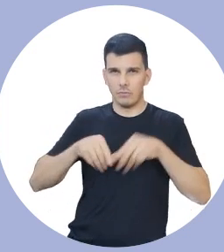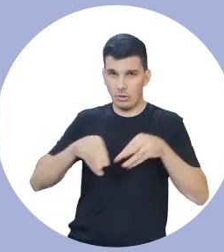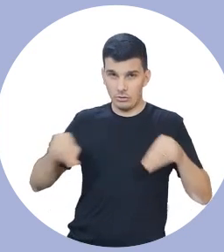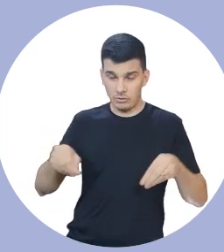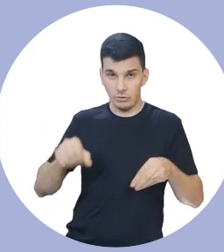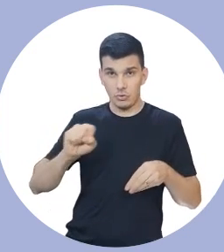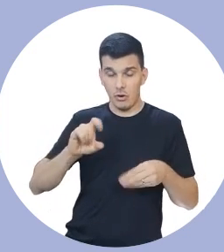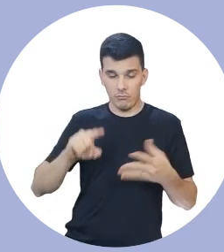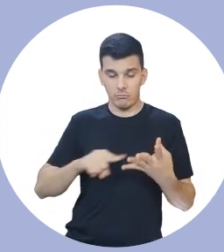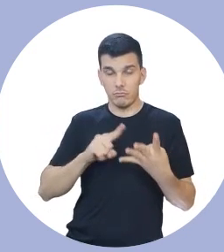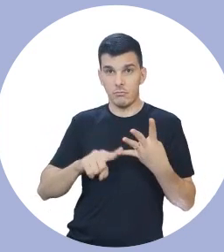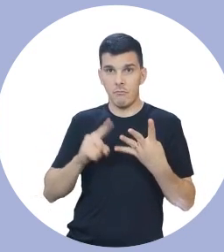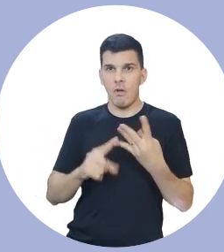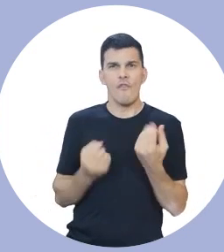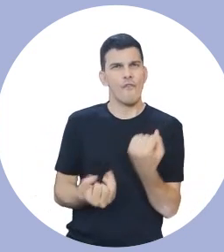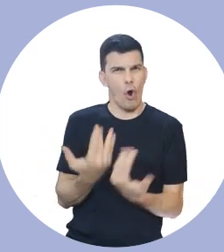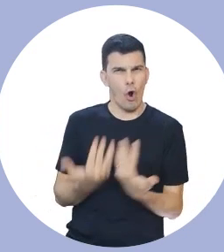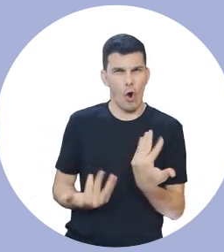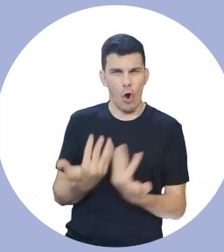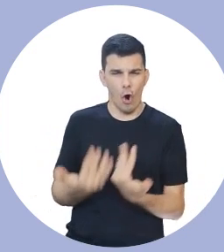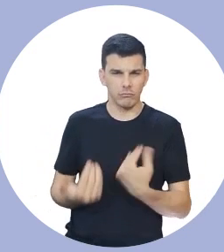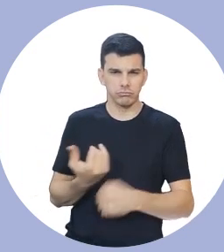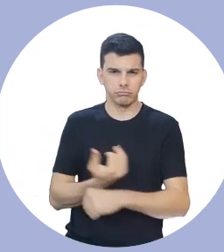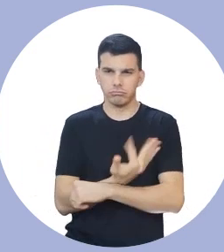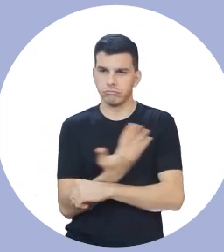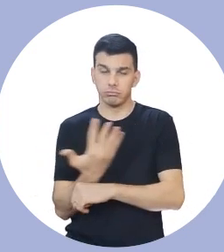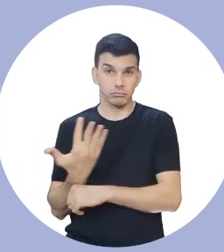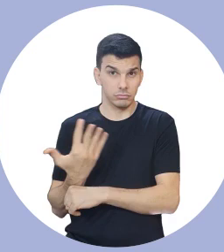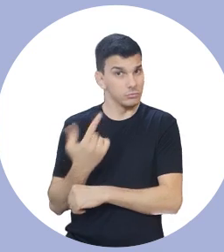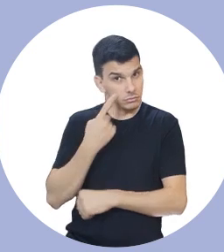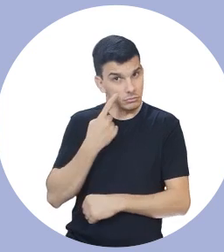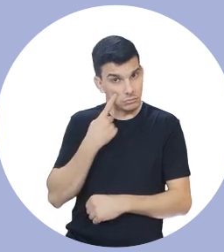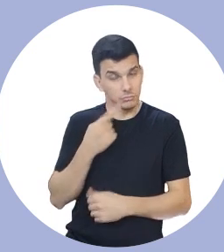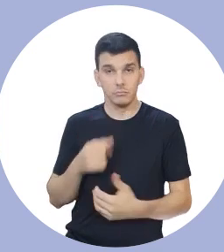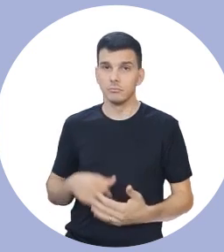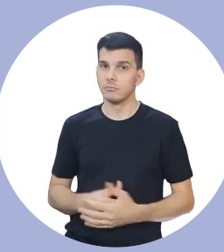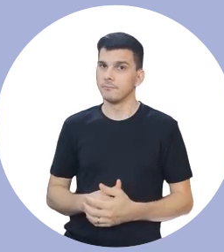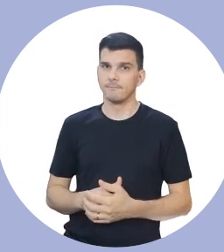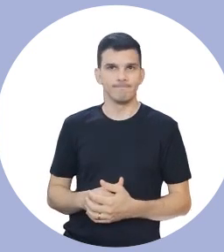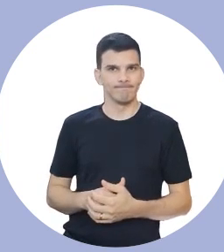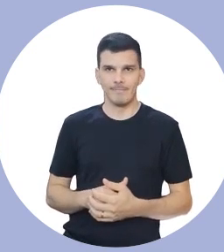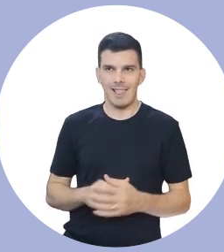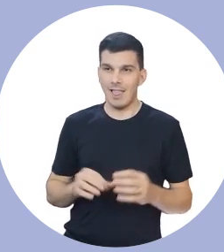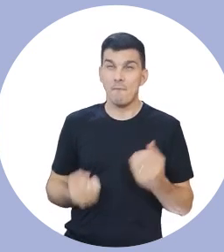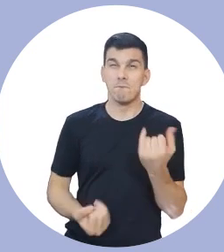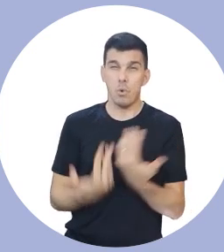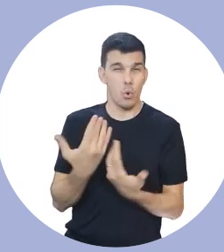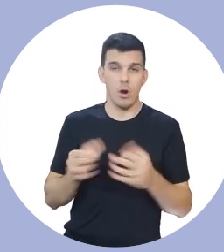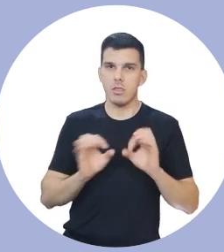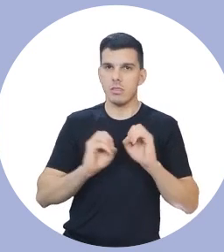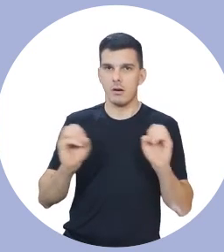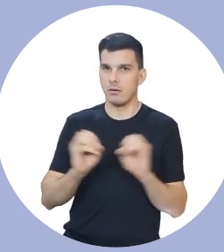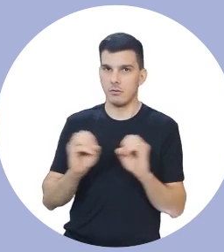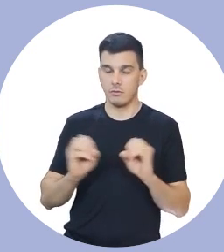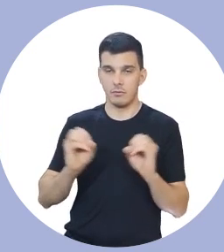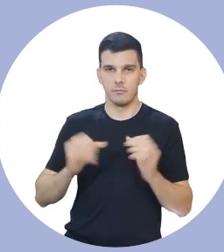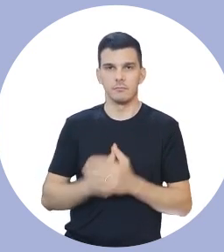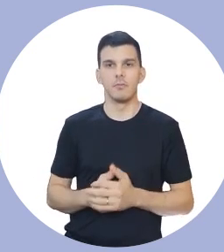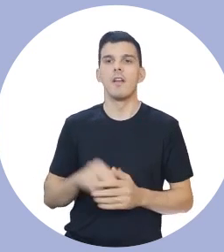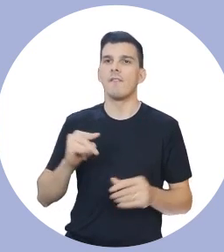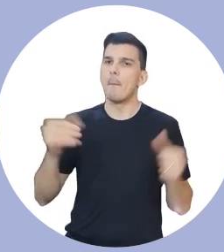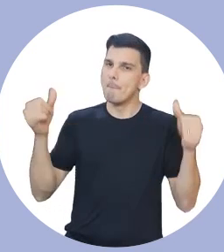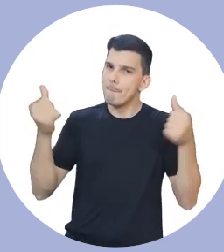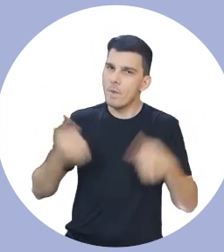matéria orgânica no solo. D. Queimando a matéria orgânica que se deposita no solo. Queimar matéria orgânica,